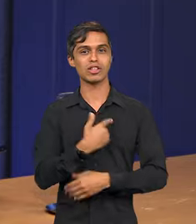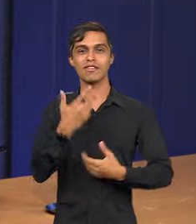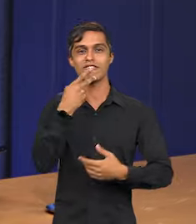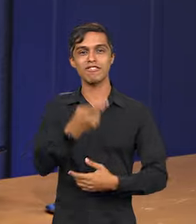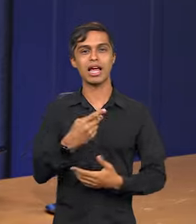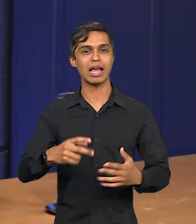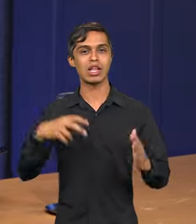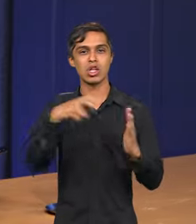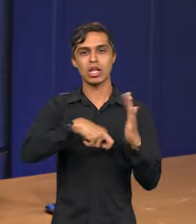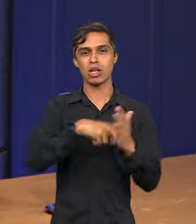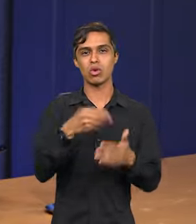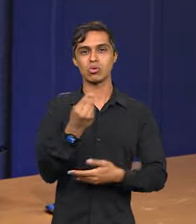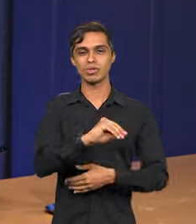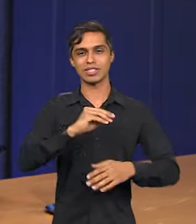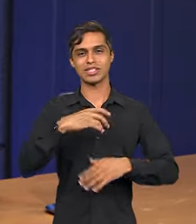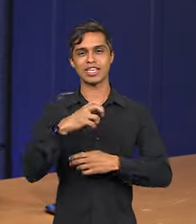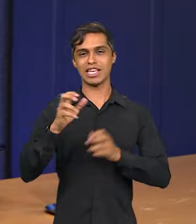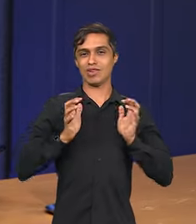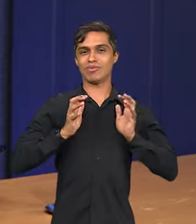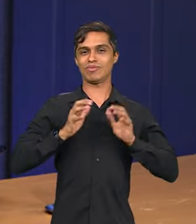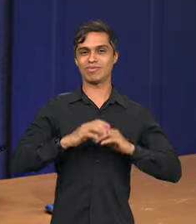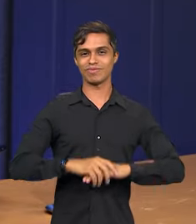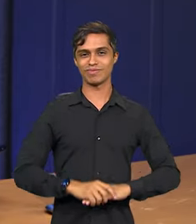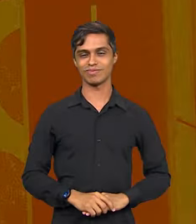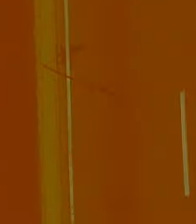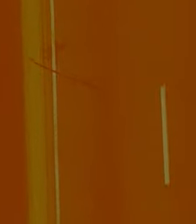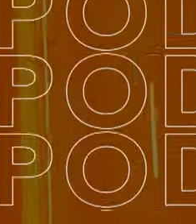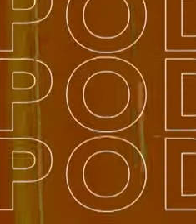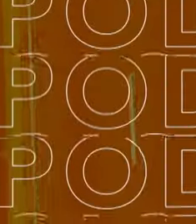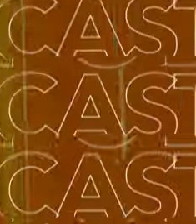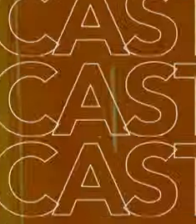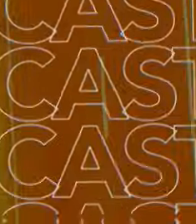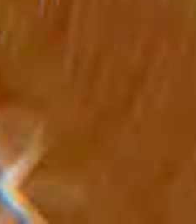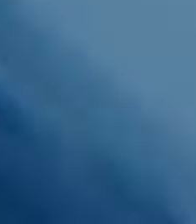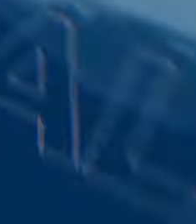volta a gente vai falar sobre a taxação dos Super ricos